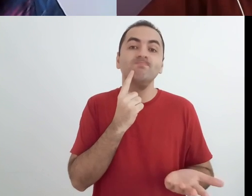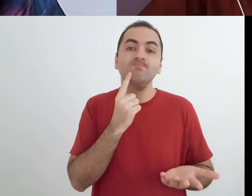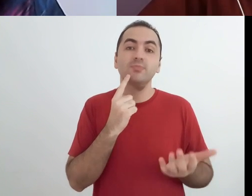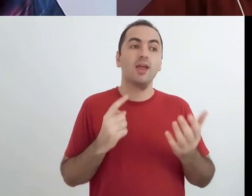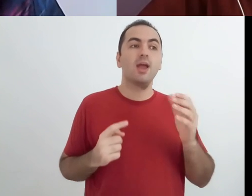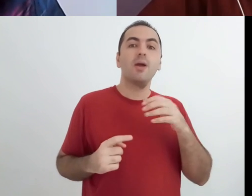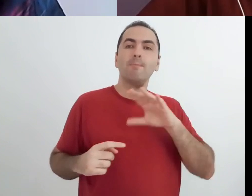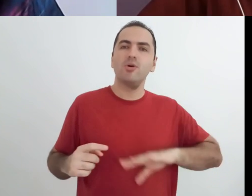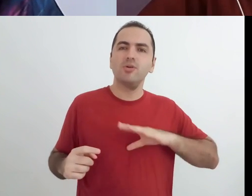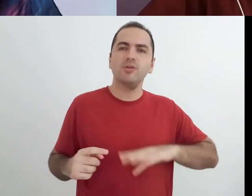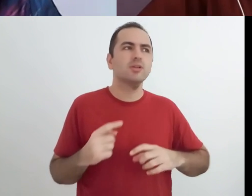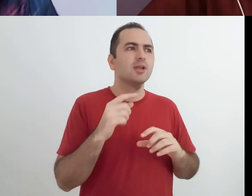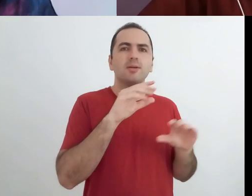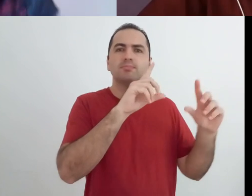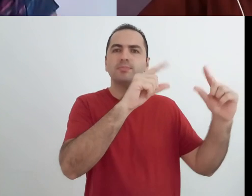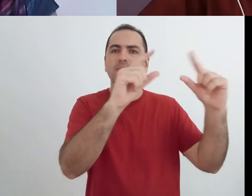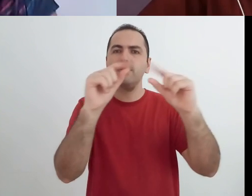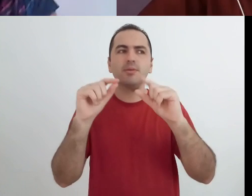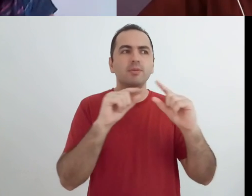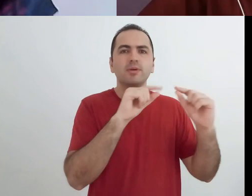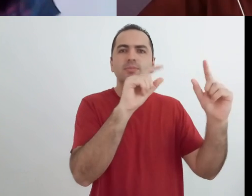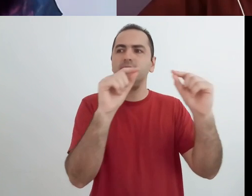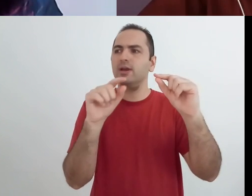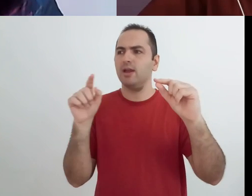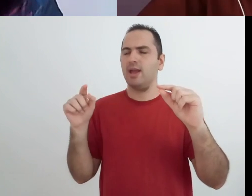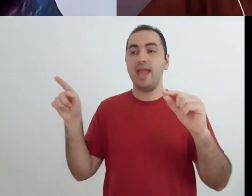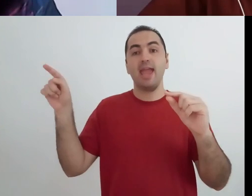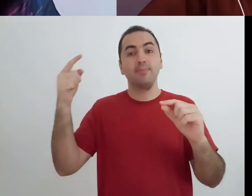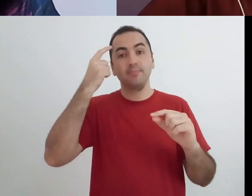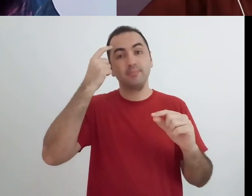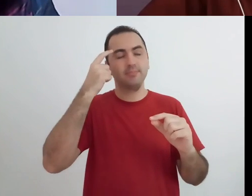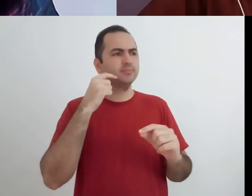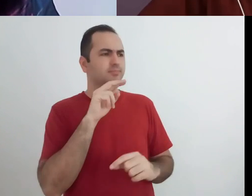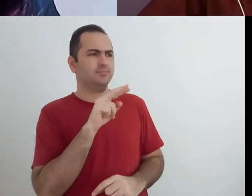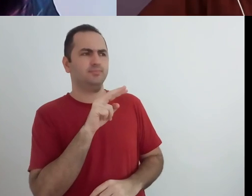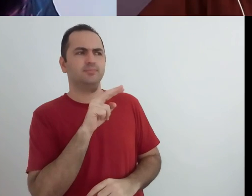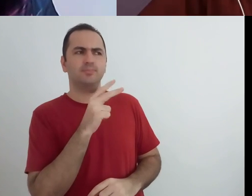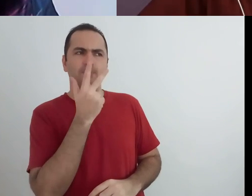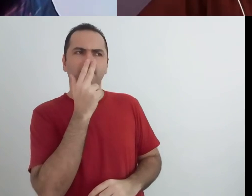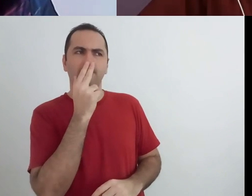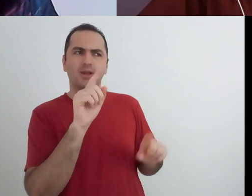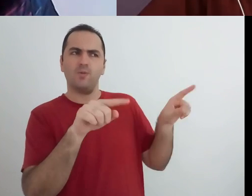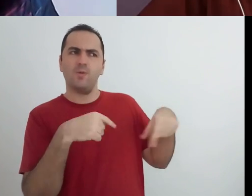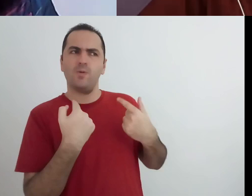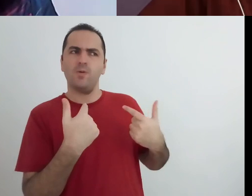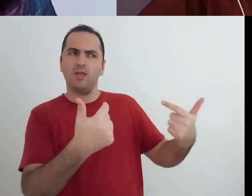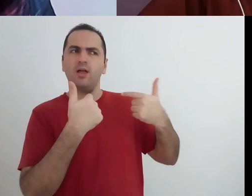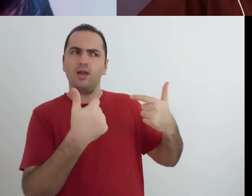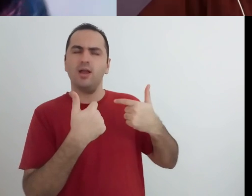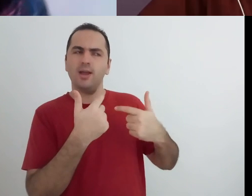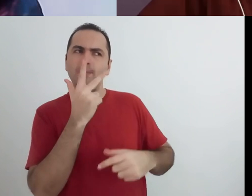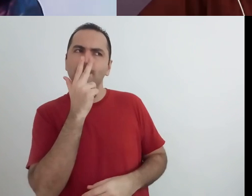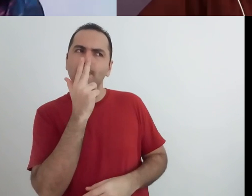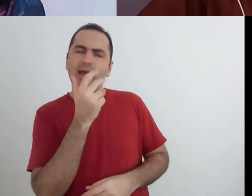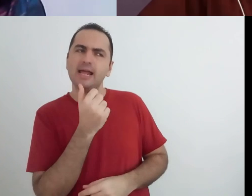Não ter como se comunicar nos lugares, e ver as pessoas falando e não saber se está falando deles. E, infelizmente, a gente